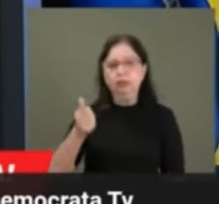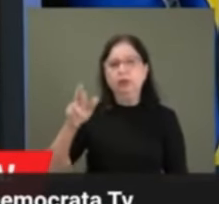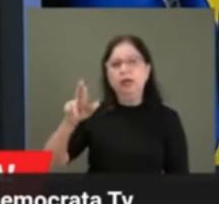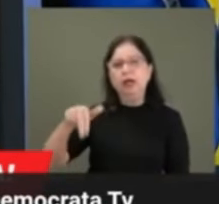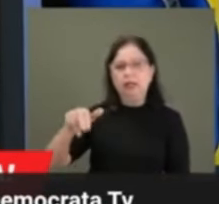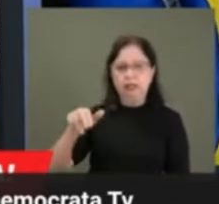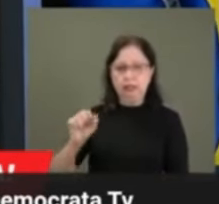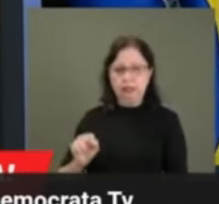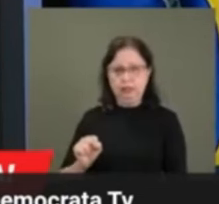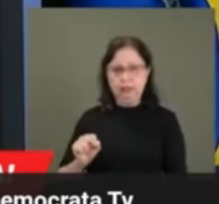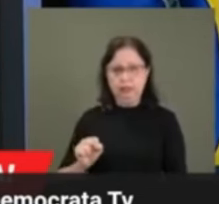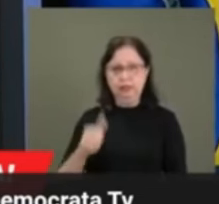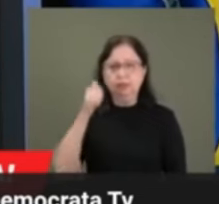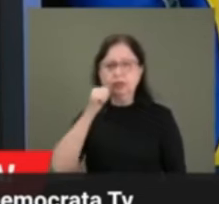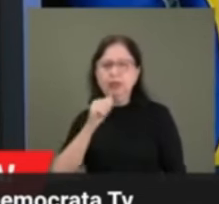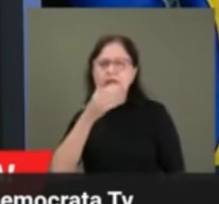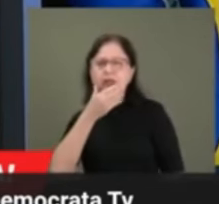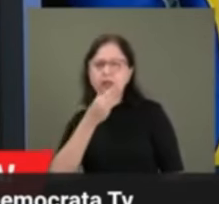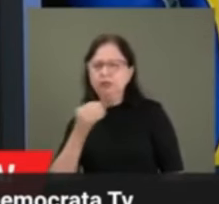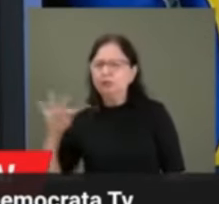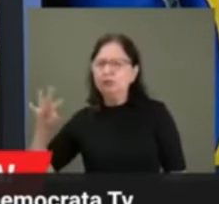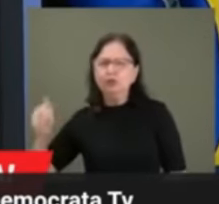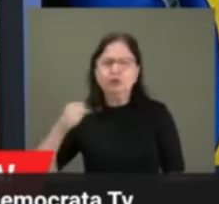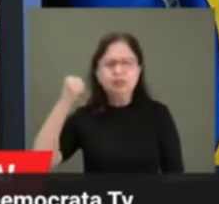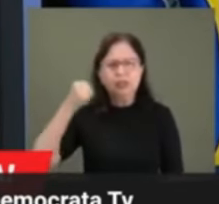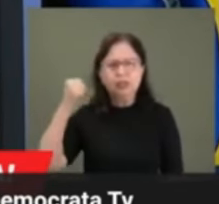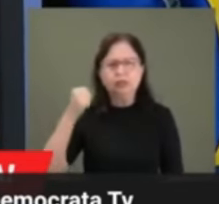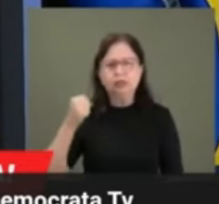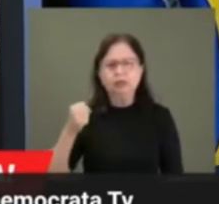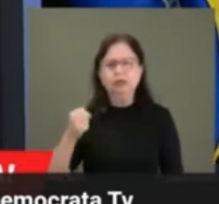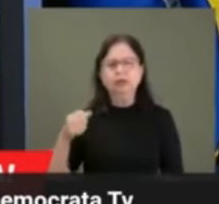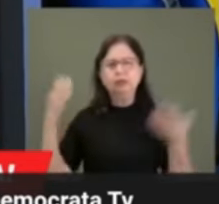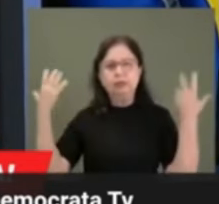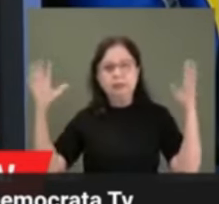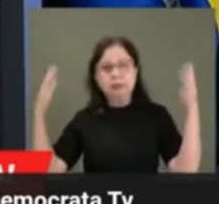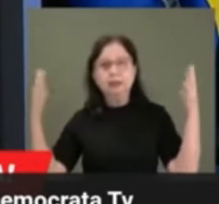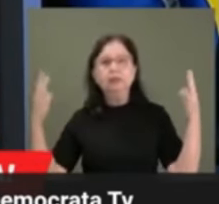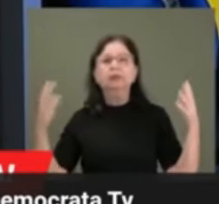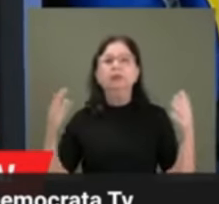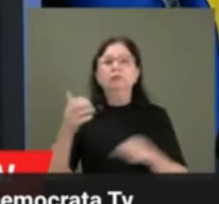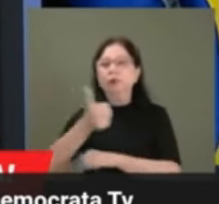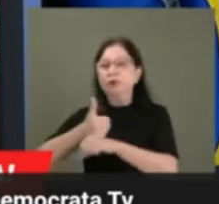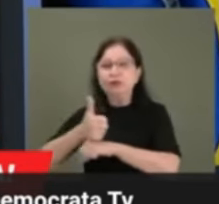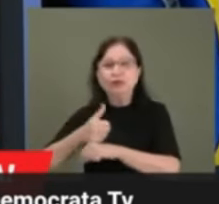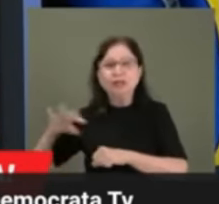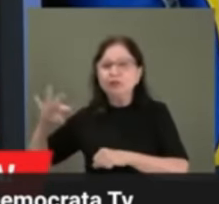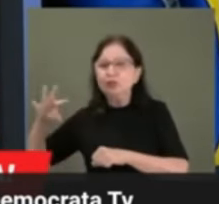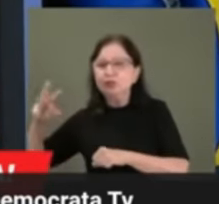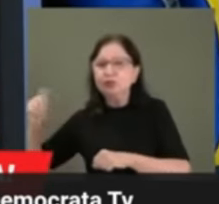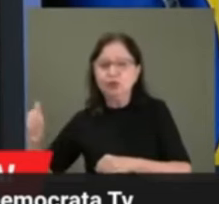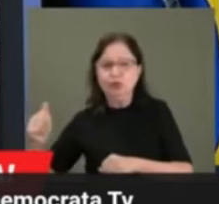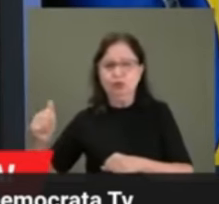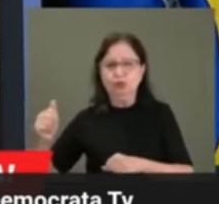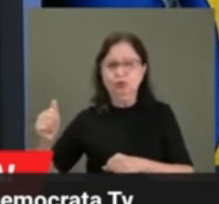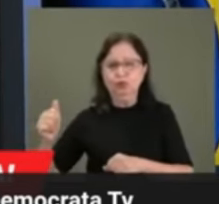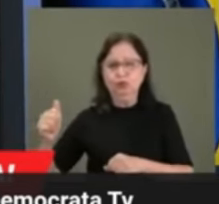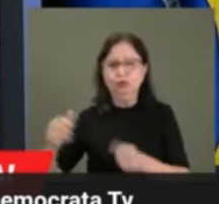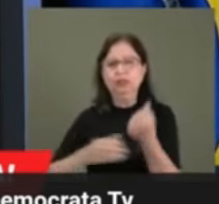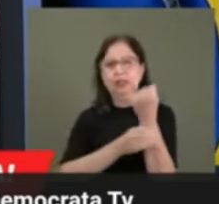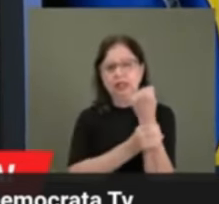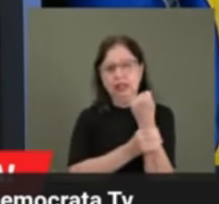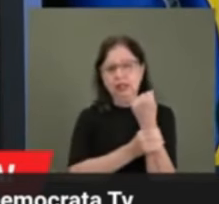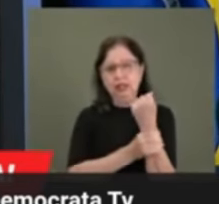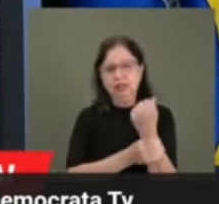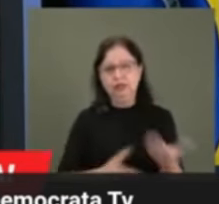aqui mas pedir essencialmente especialmente Uma salva de palmas aos trabalhadores e trabalhadoras que estão garantindo hoje que essa sessão possa